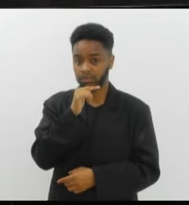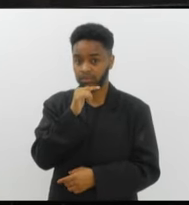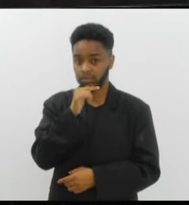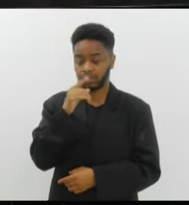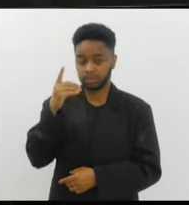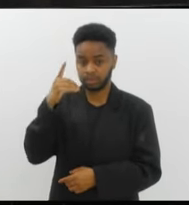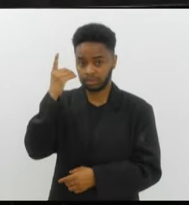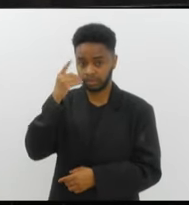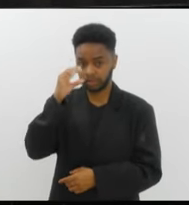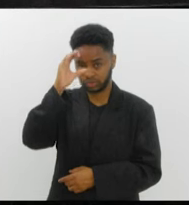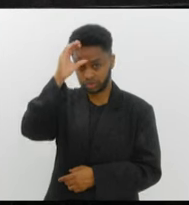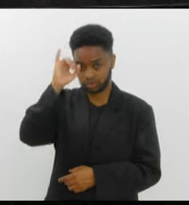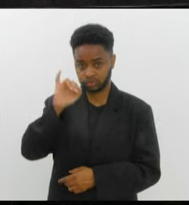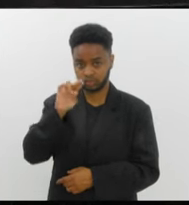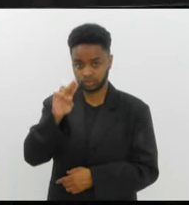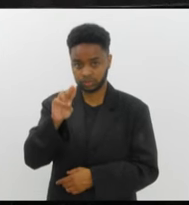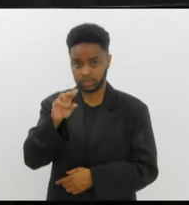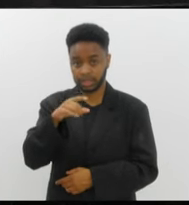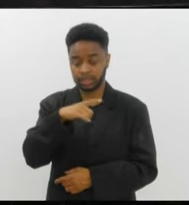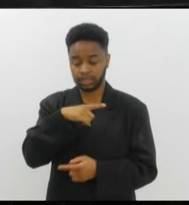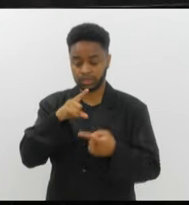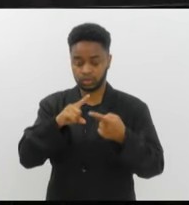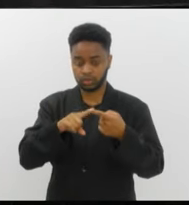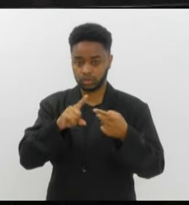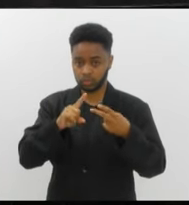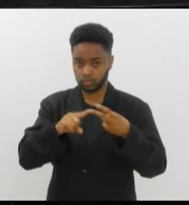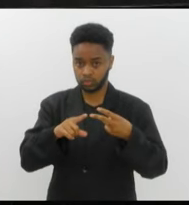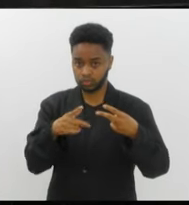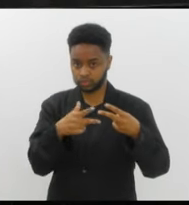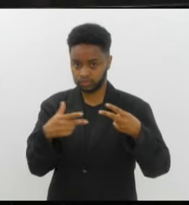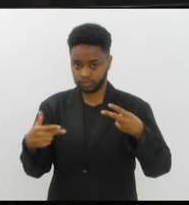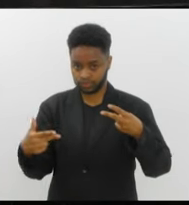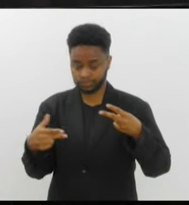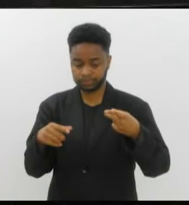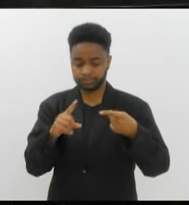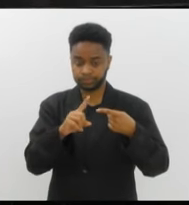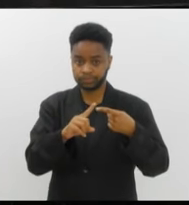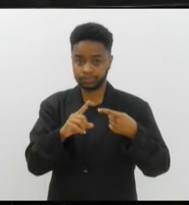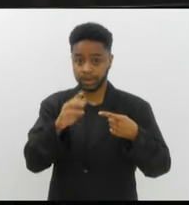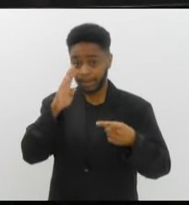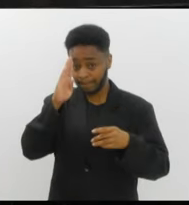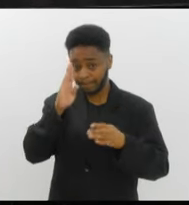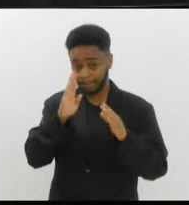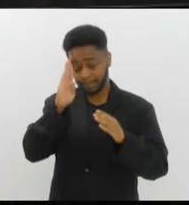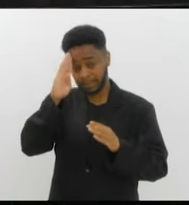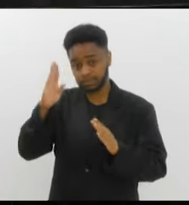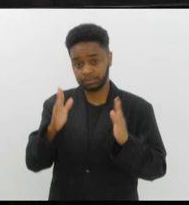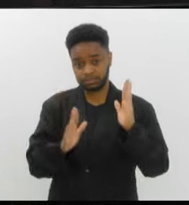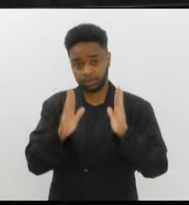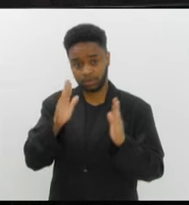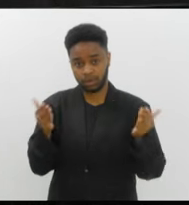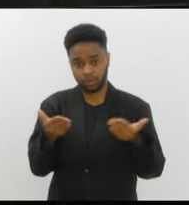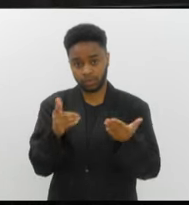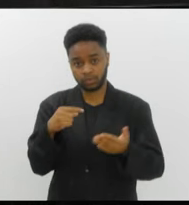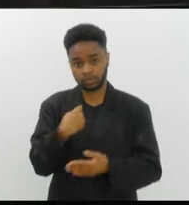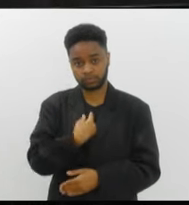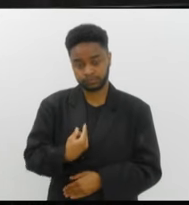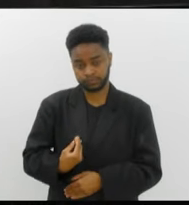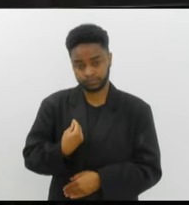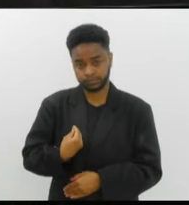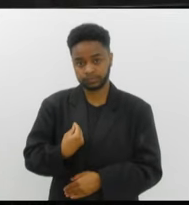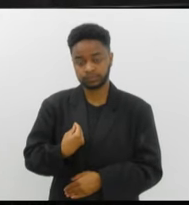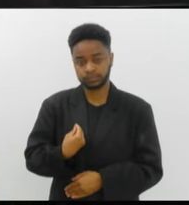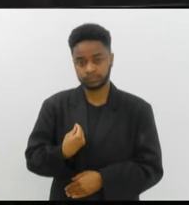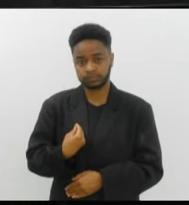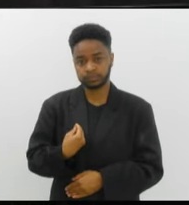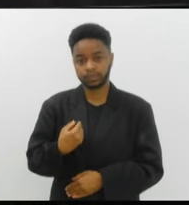Tiaju, ela tem duas faces, principalmente nos tempos que nós vivemos. As tragédias